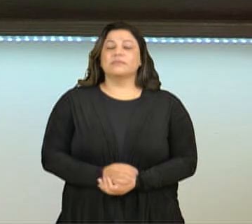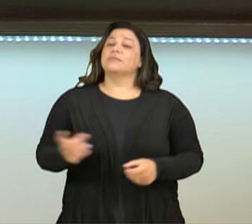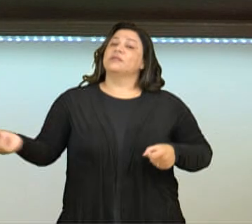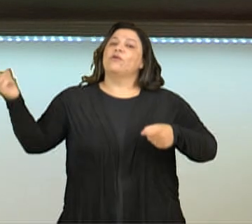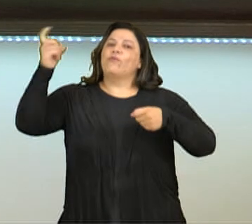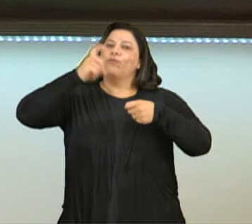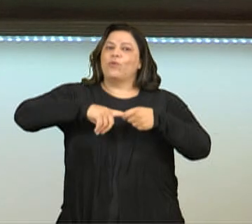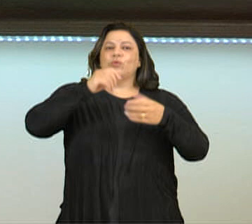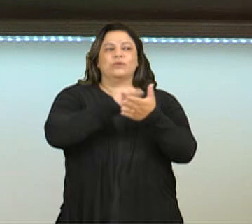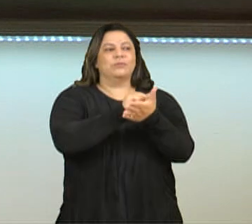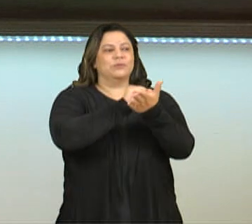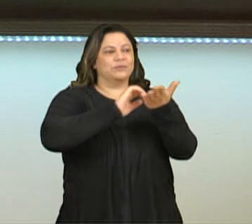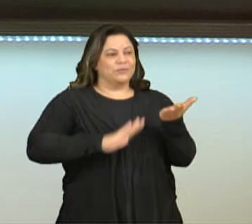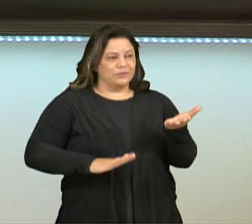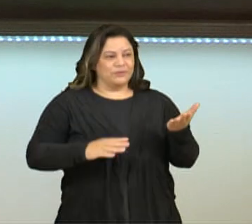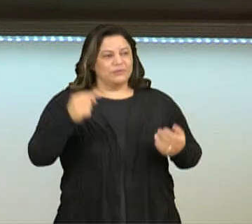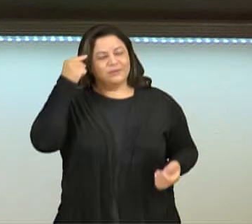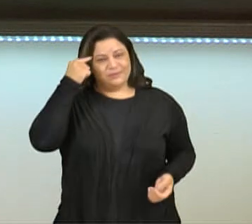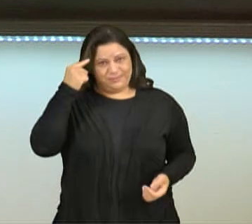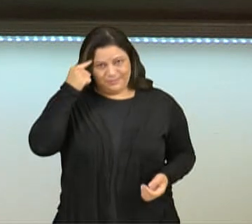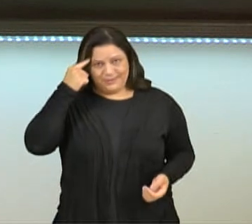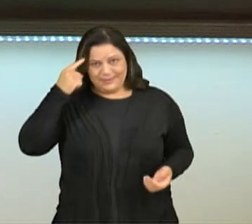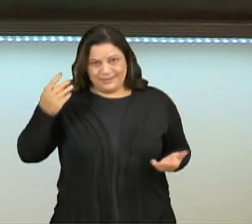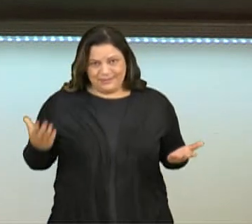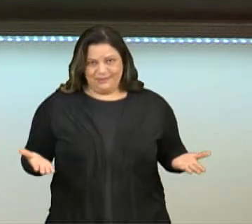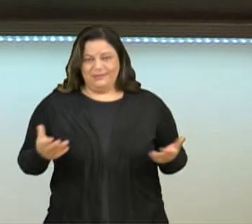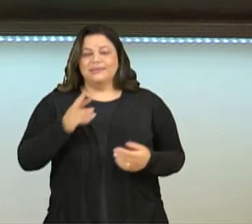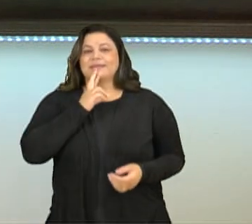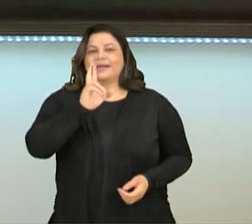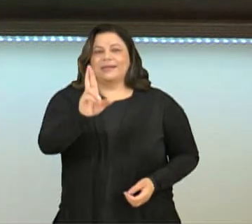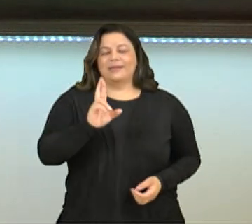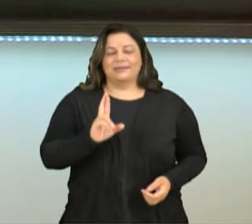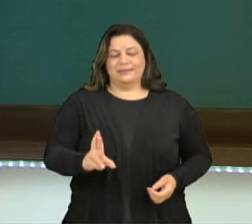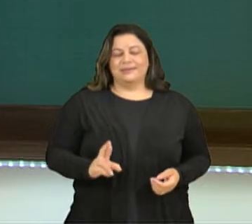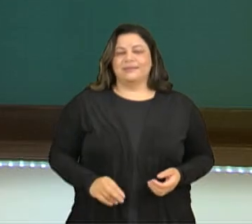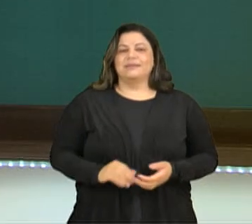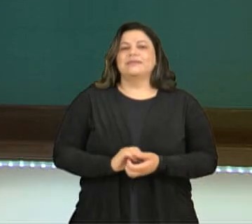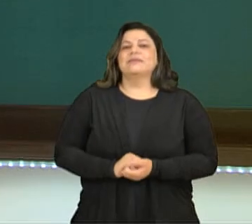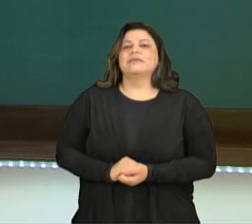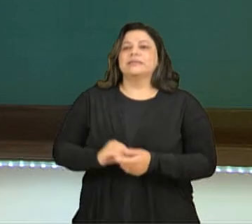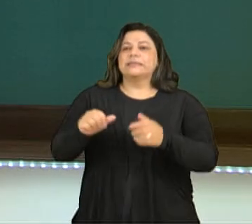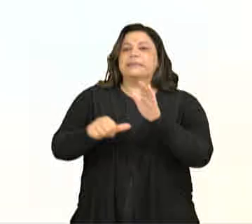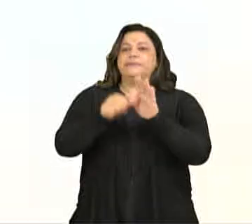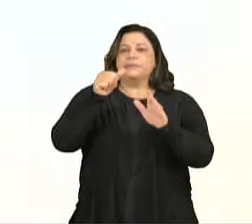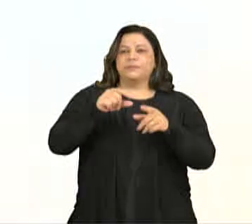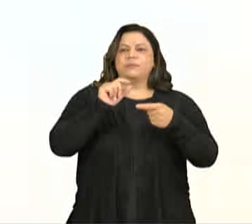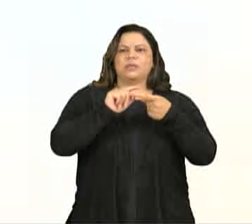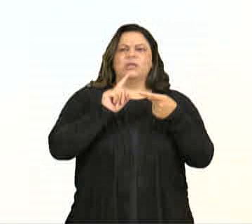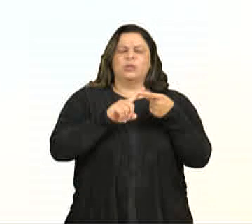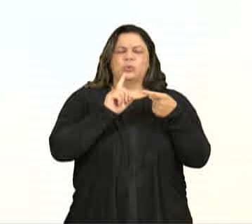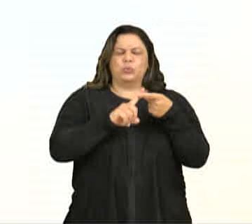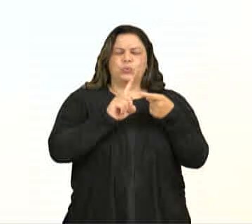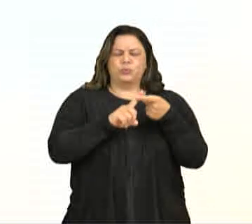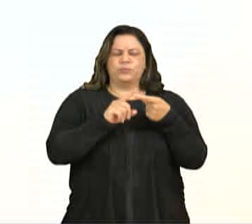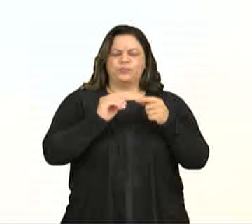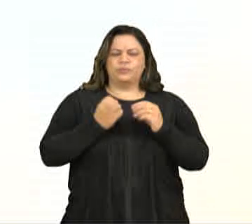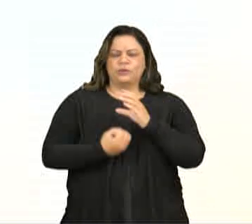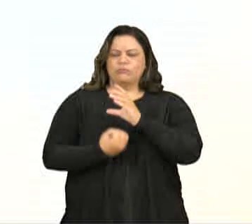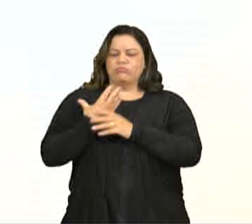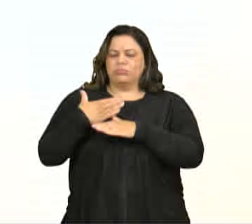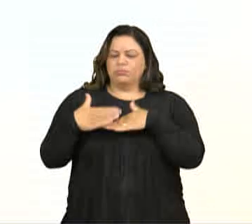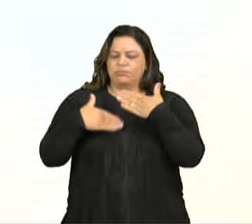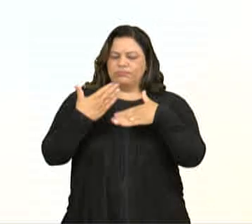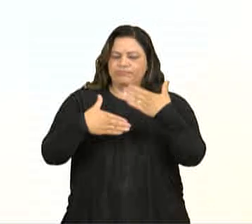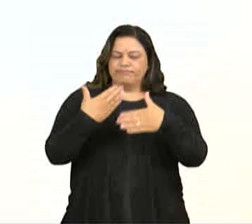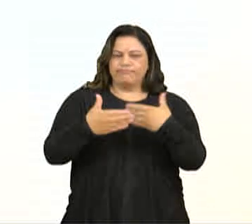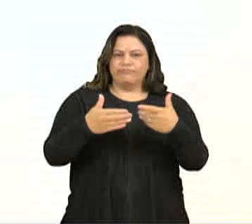Voltamos com a atividade, então vamos pensar juntos ali nas respostas, né? Primeiro, o que são recursos renováveis? São aqueles que